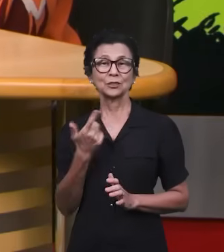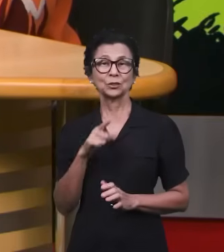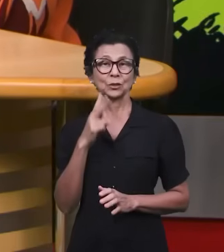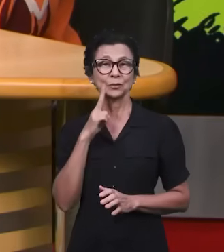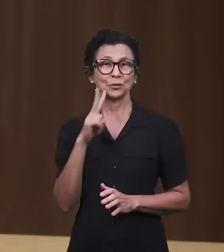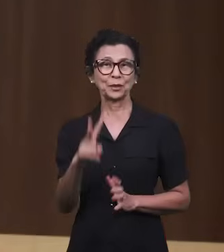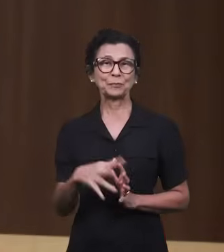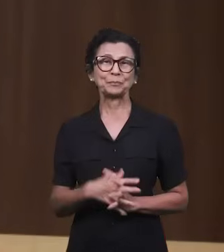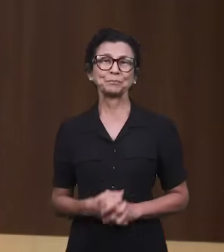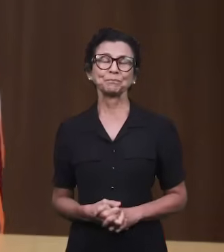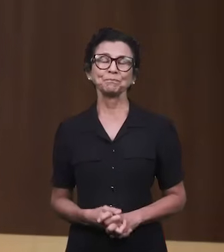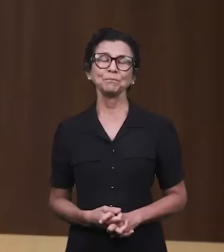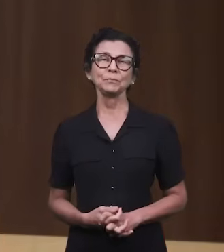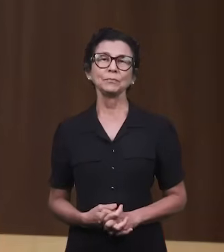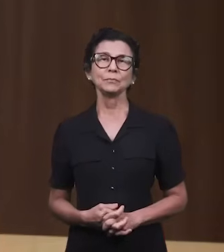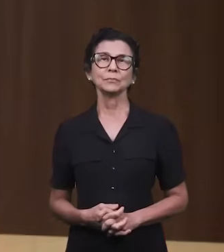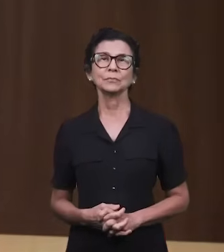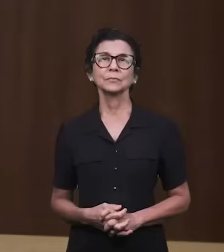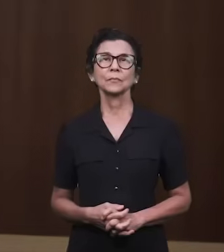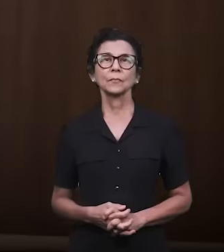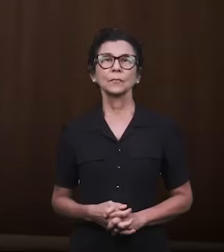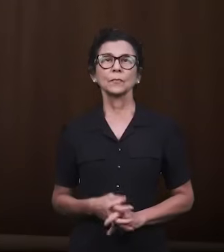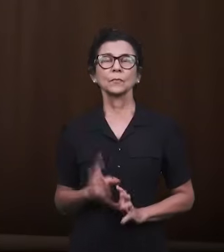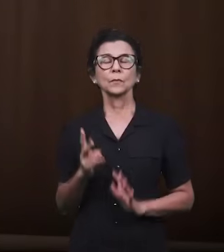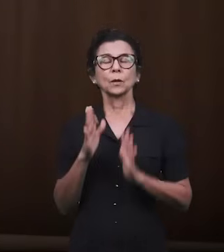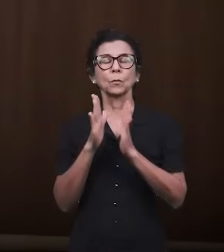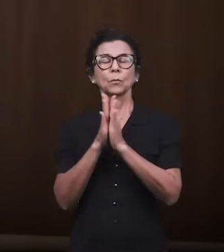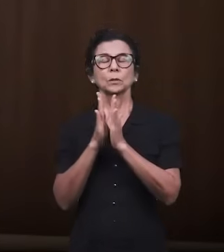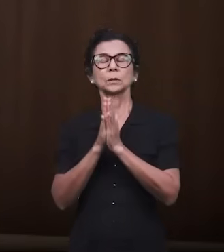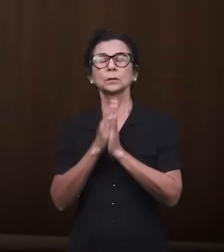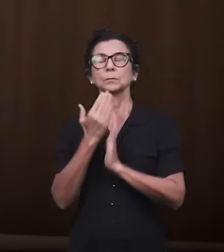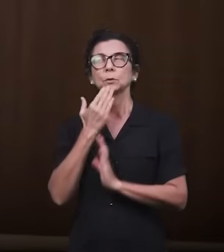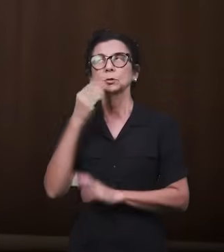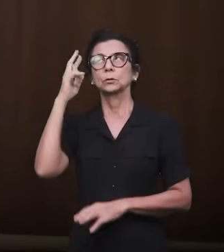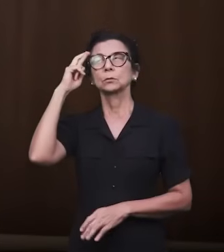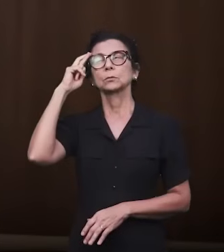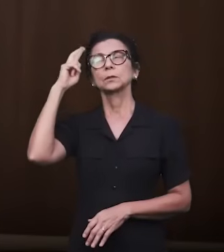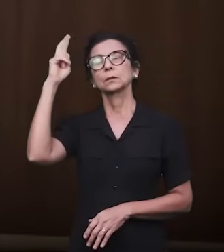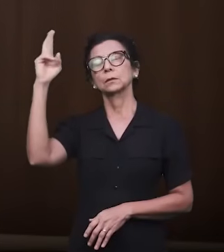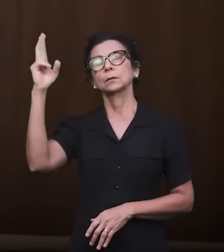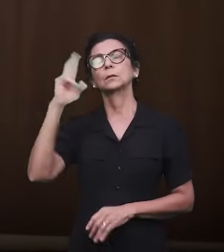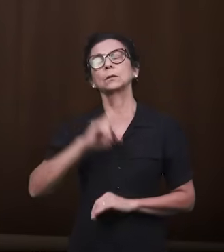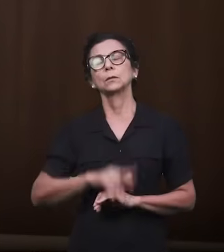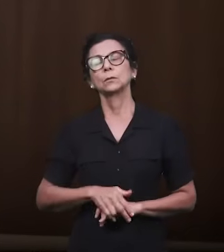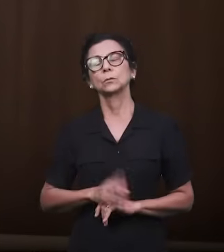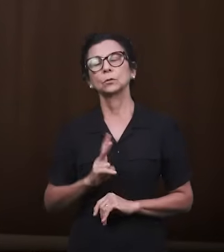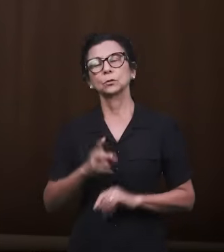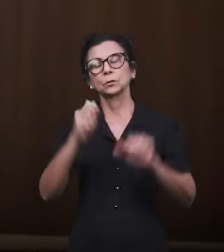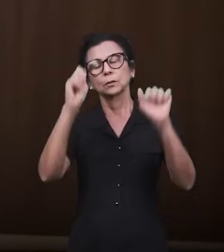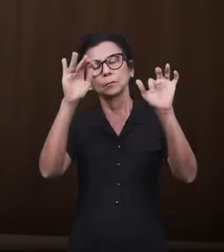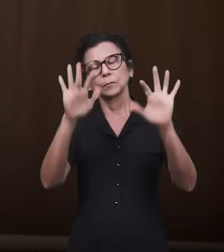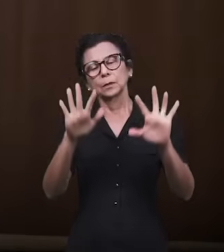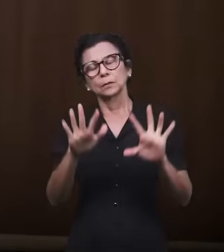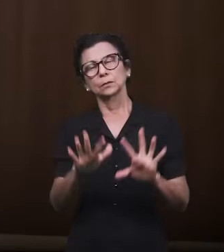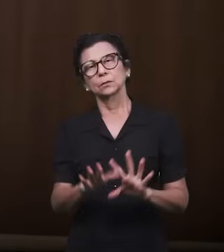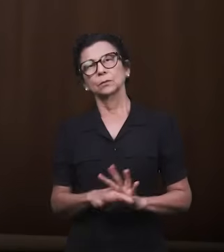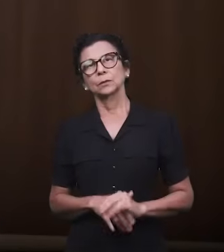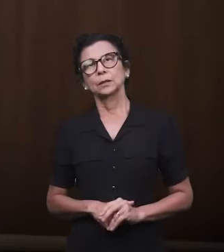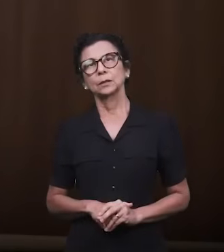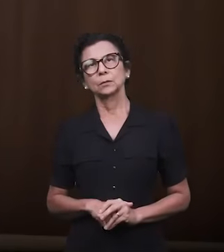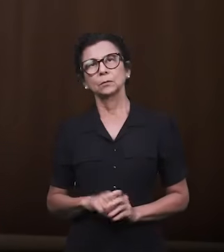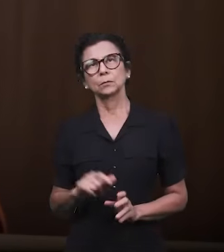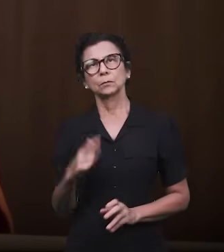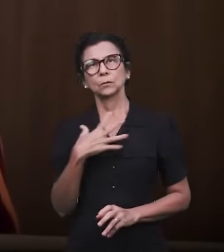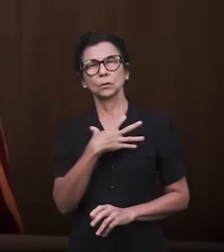né? E nós continuamos em oração para que o Senhor, Ele possa permanecer abençoando a educação dos